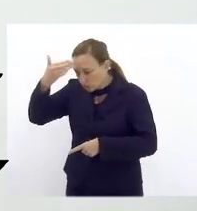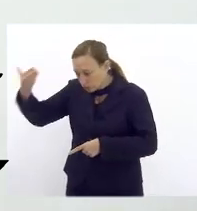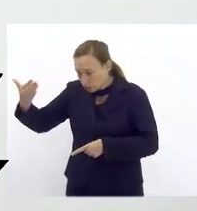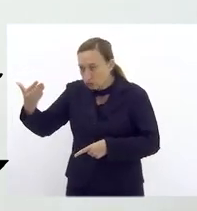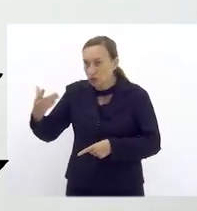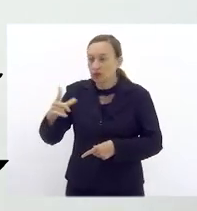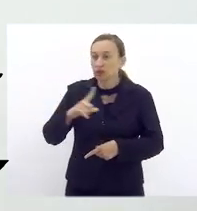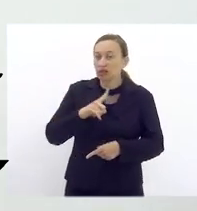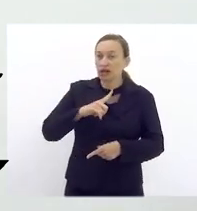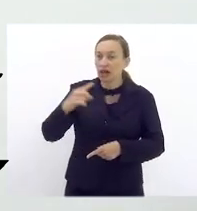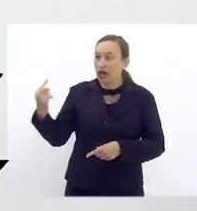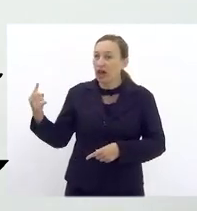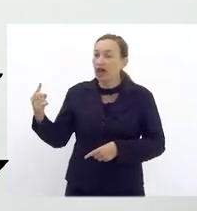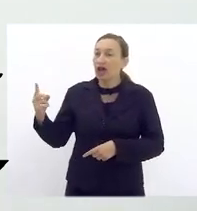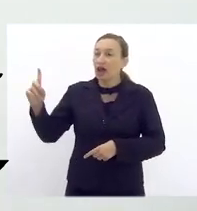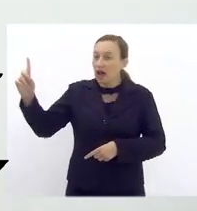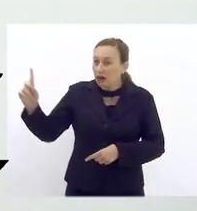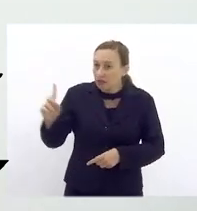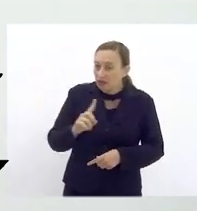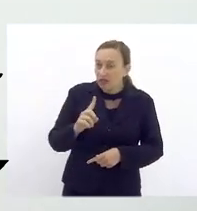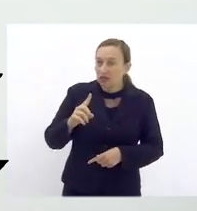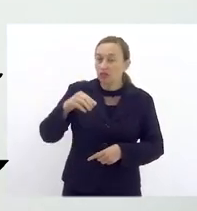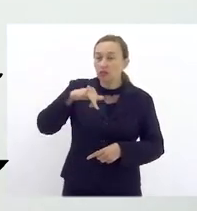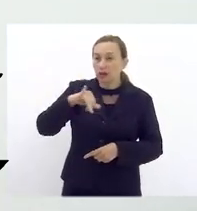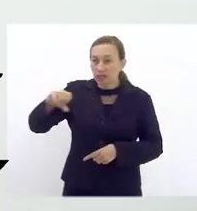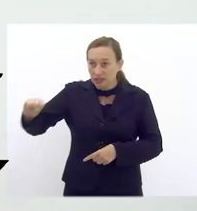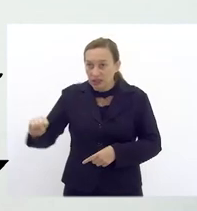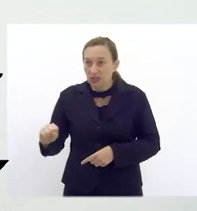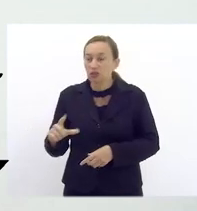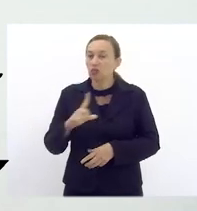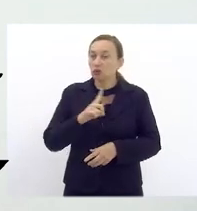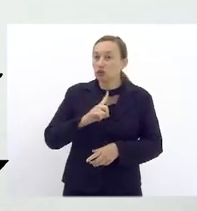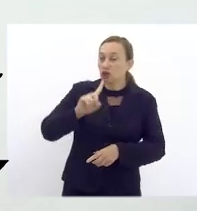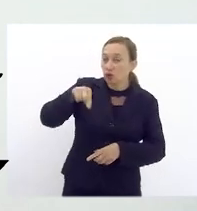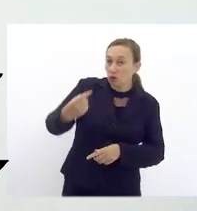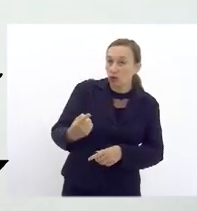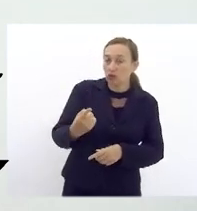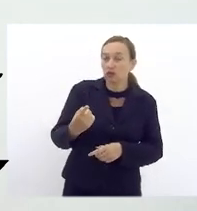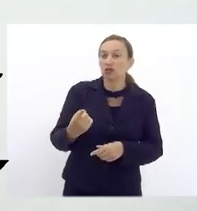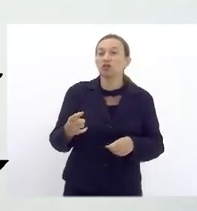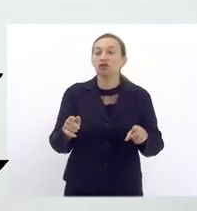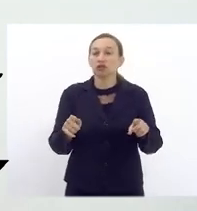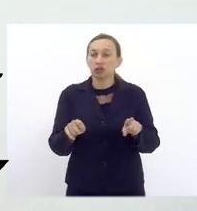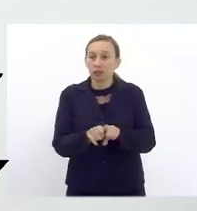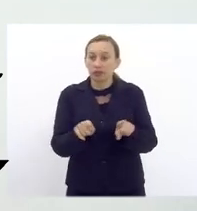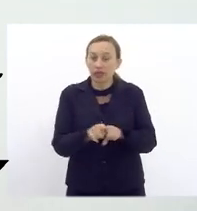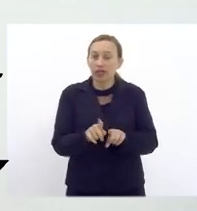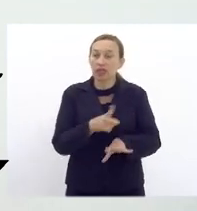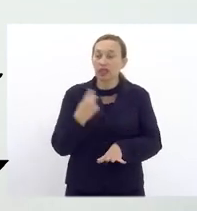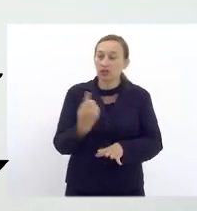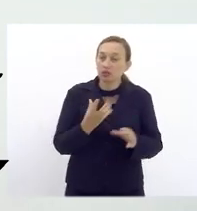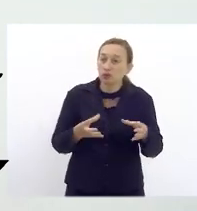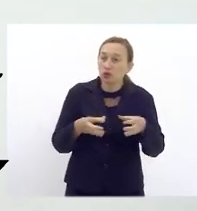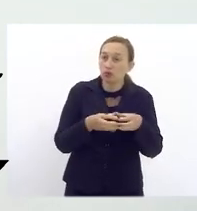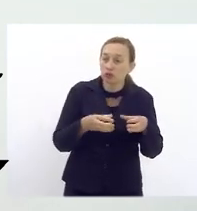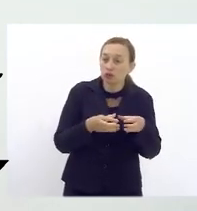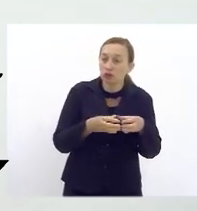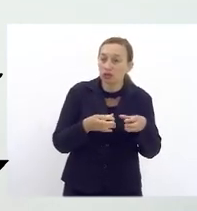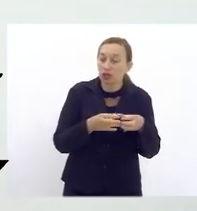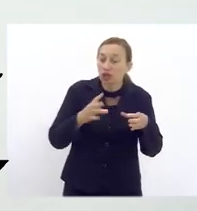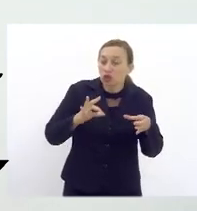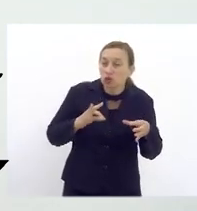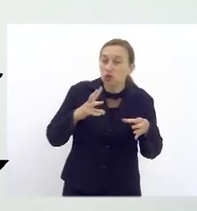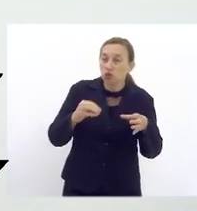de vinda do Messias como existem entre outras literaturas também e nós a nossa comunidade entre